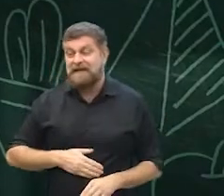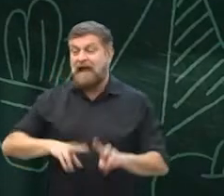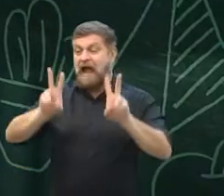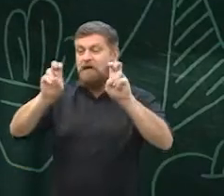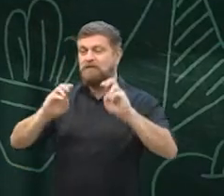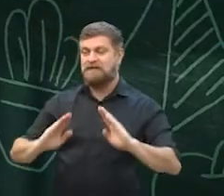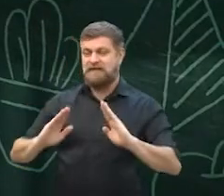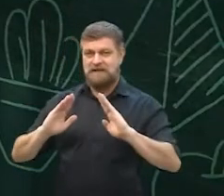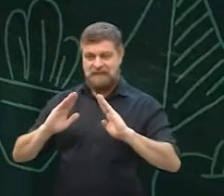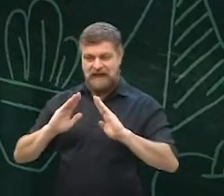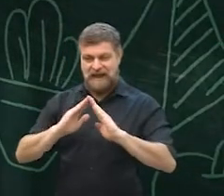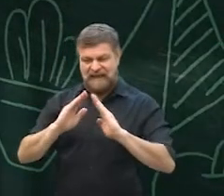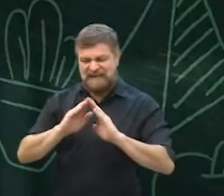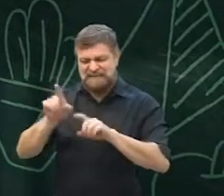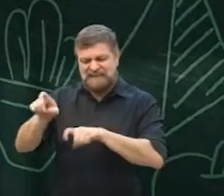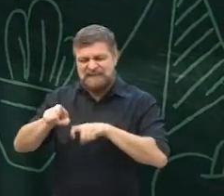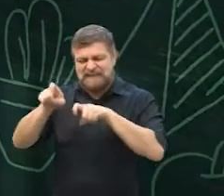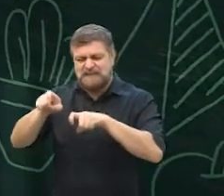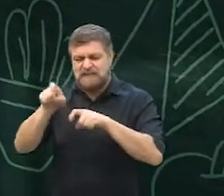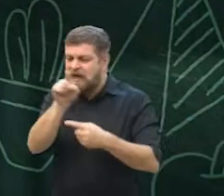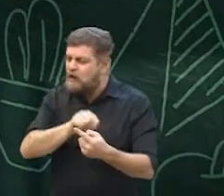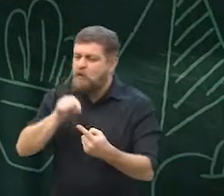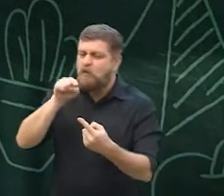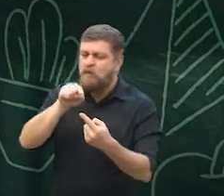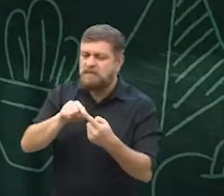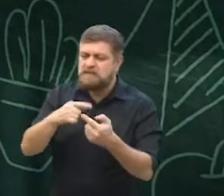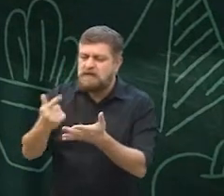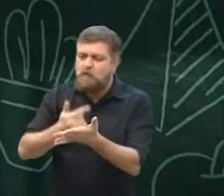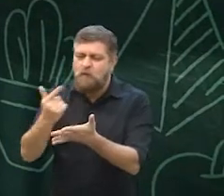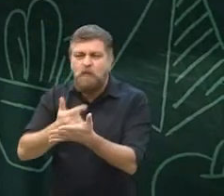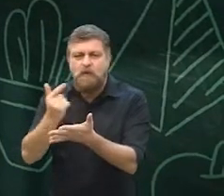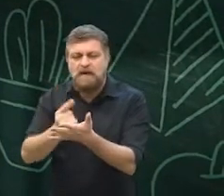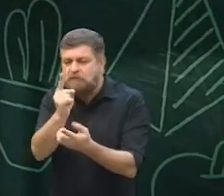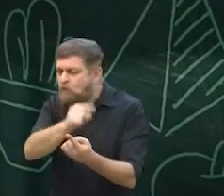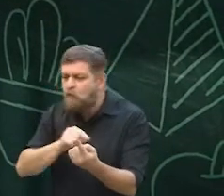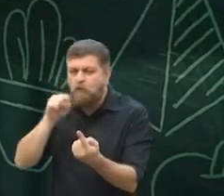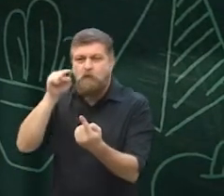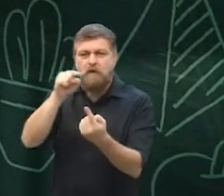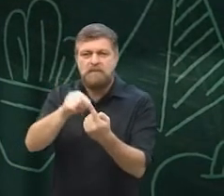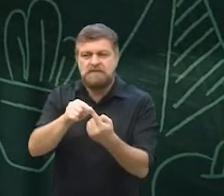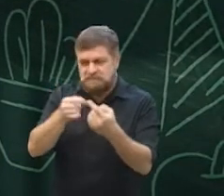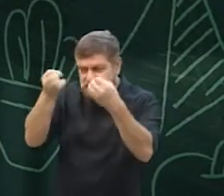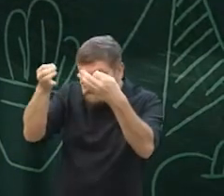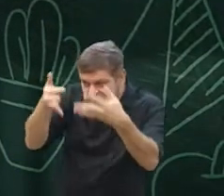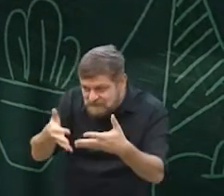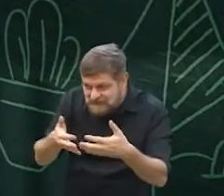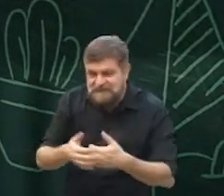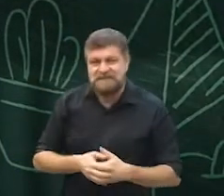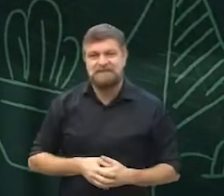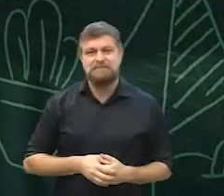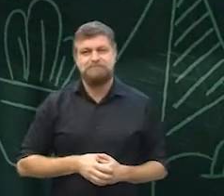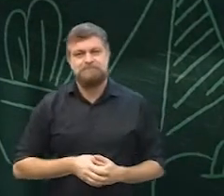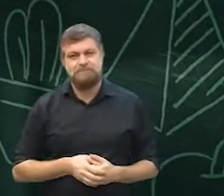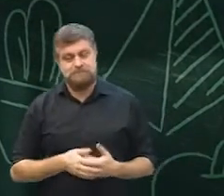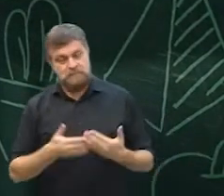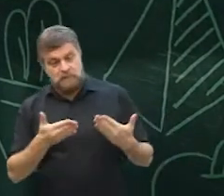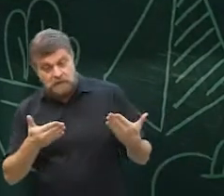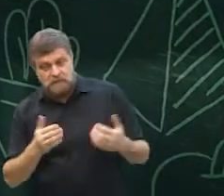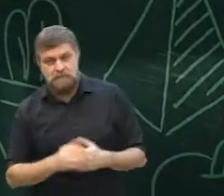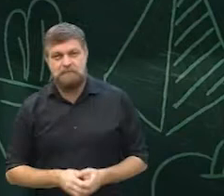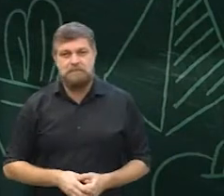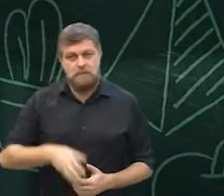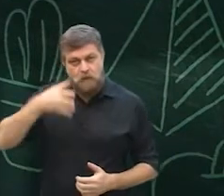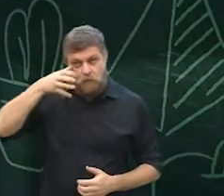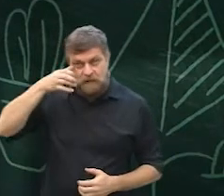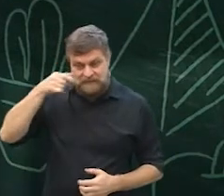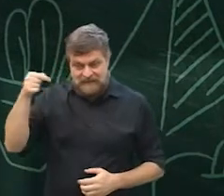deste livro, qual a finalidade, o objetivo, com que intenção que ele foi escrito. Por favor, professor. Bom, André, esse